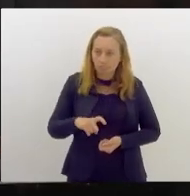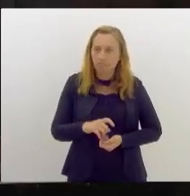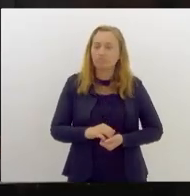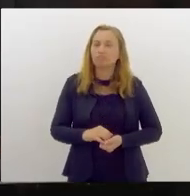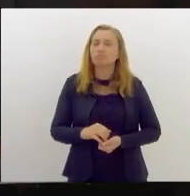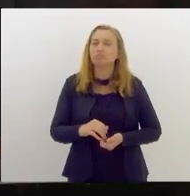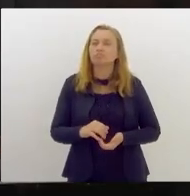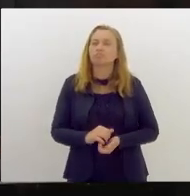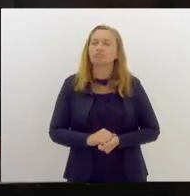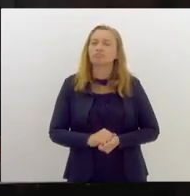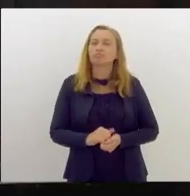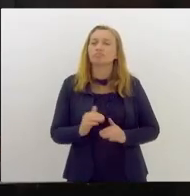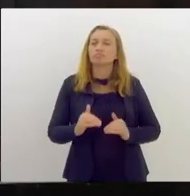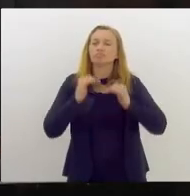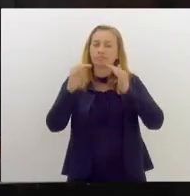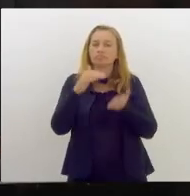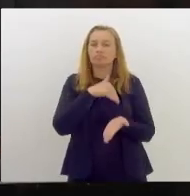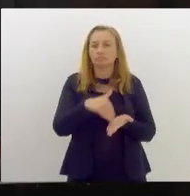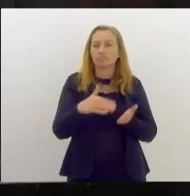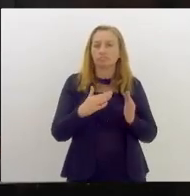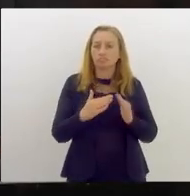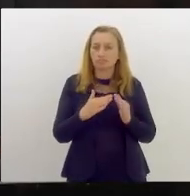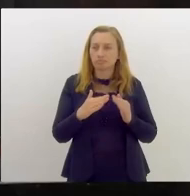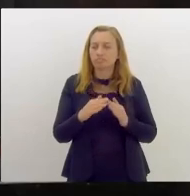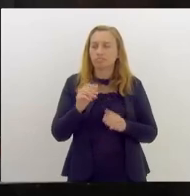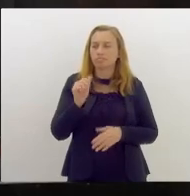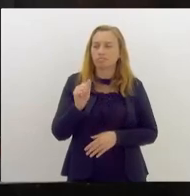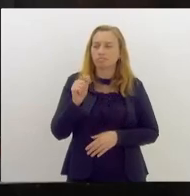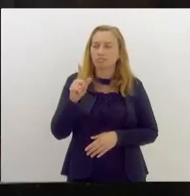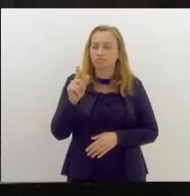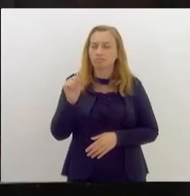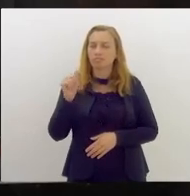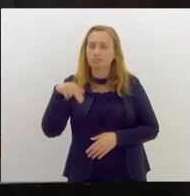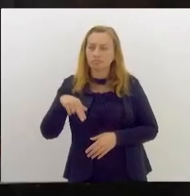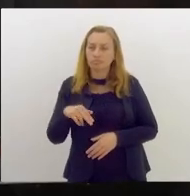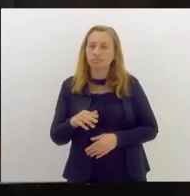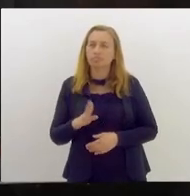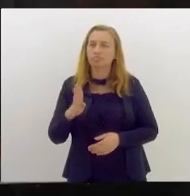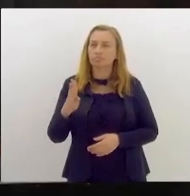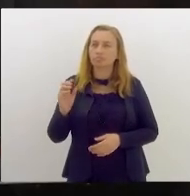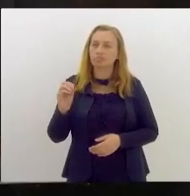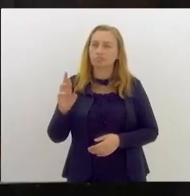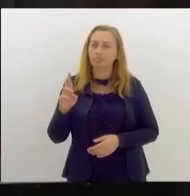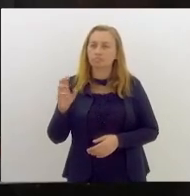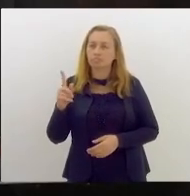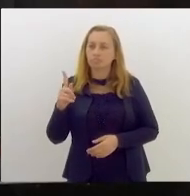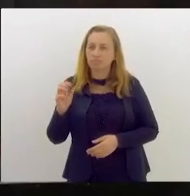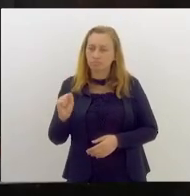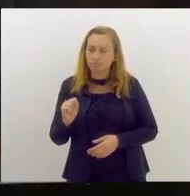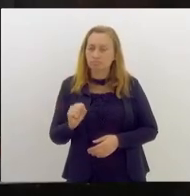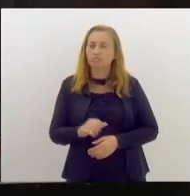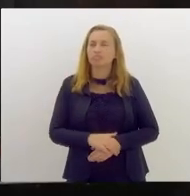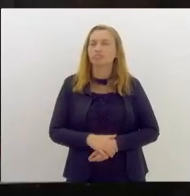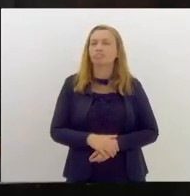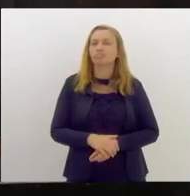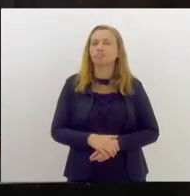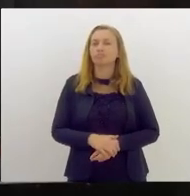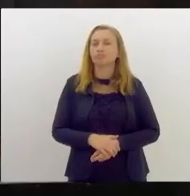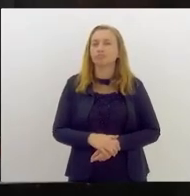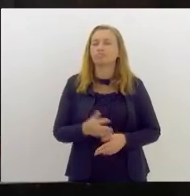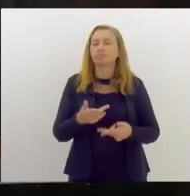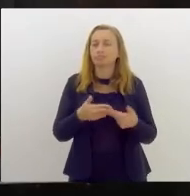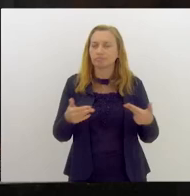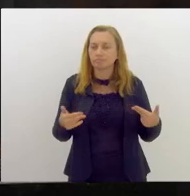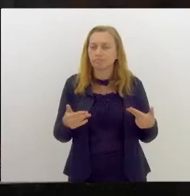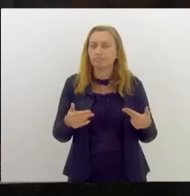secretário e o subsecretário de habitação Alan Borges implicado diretamente na pauta Houve